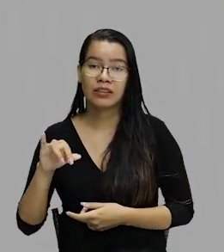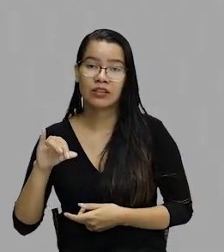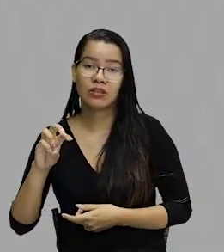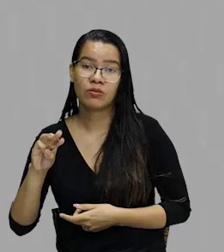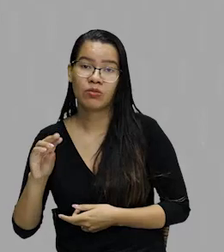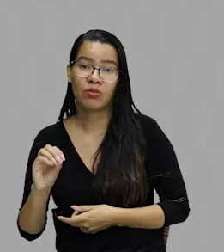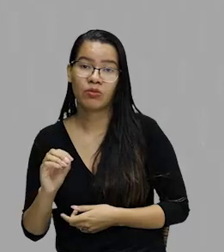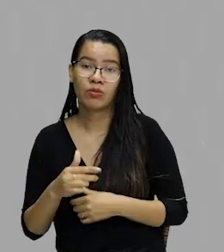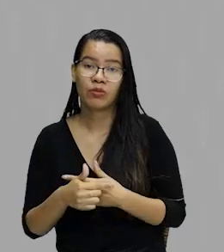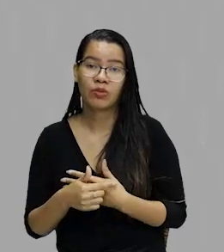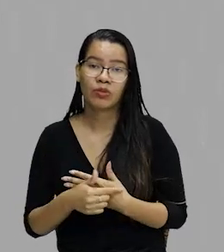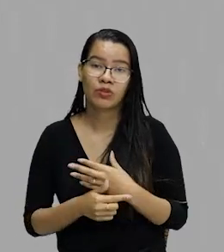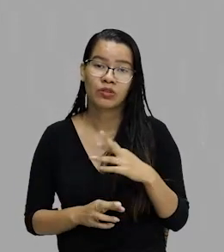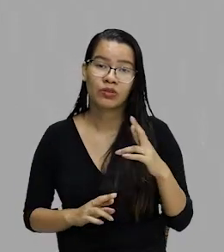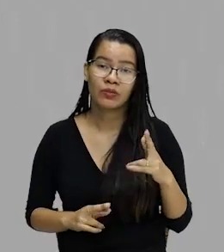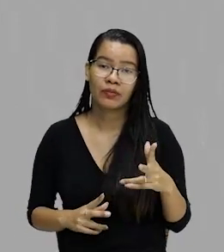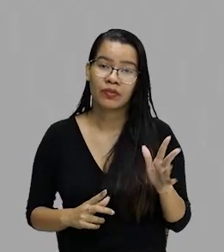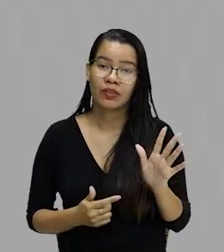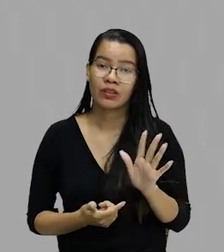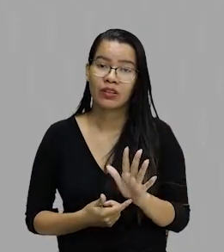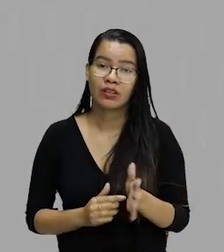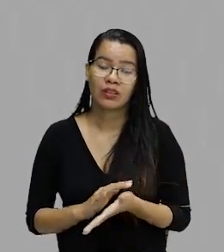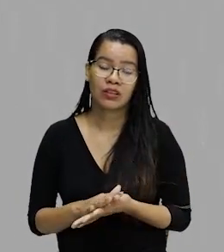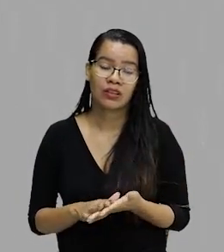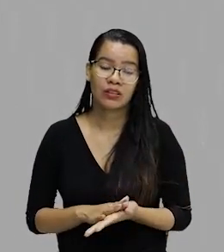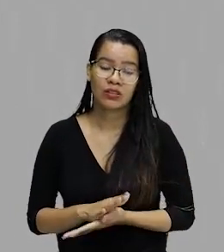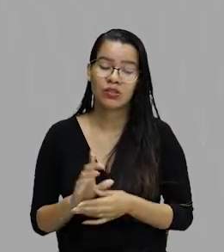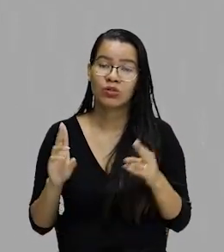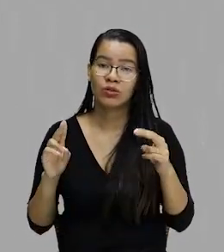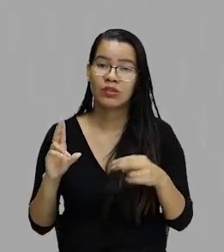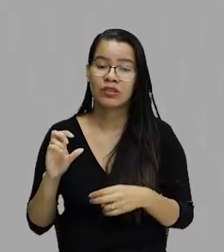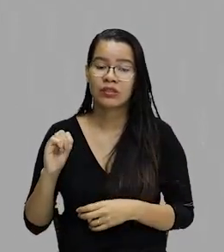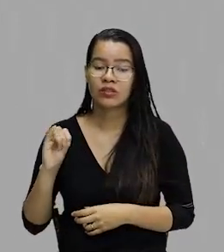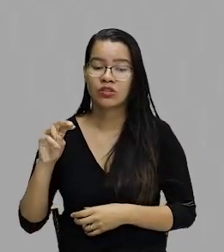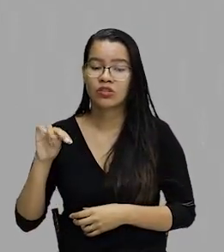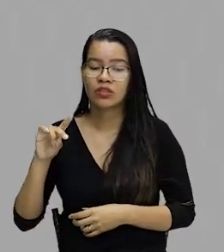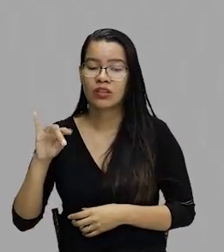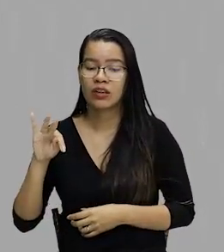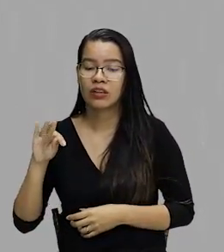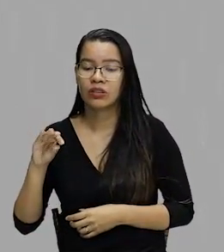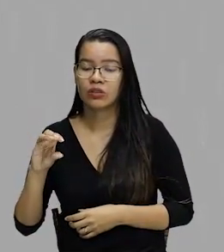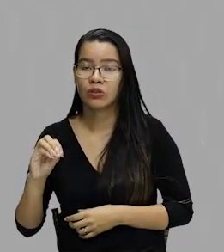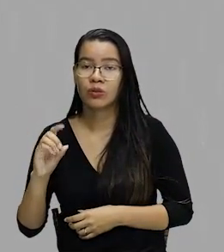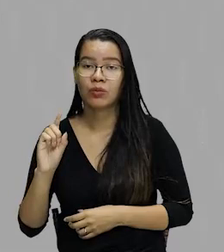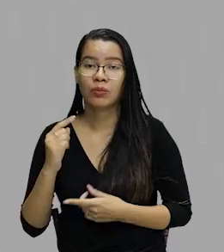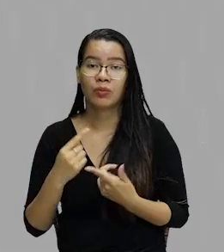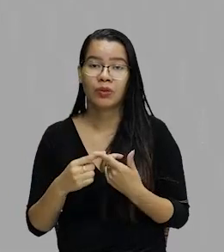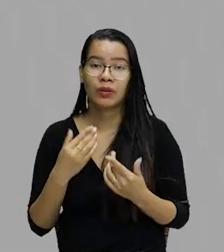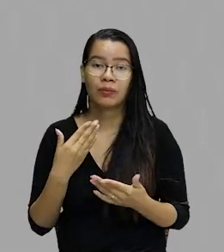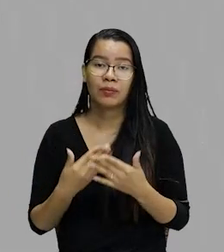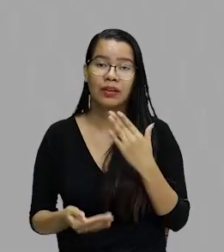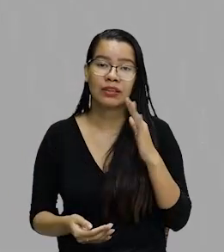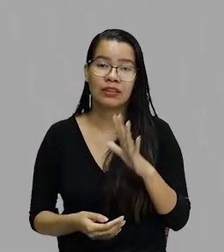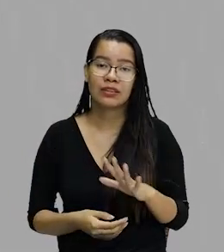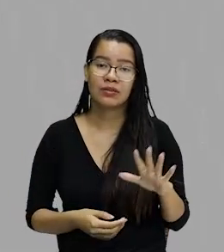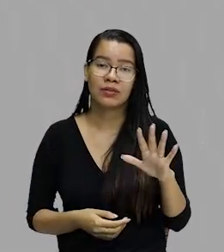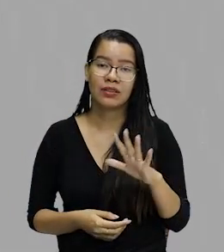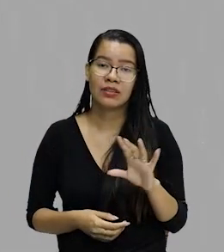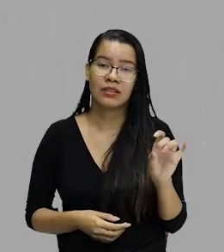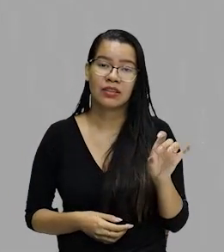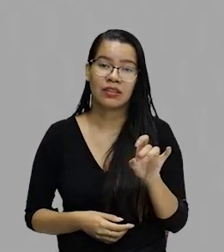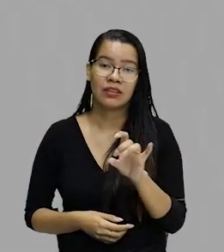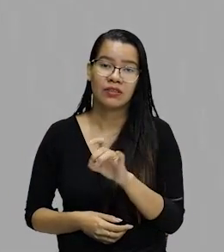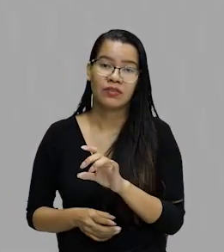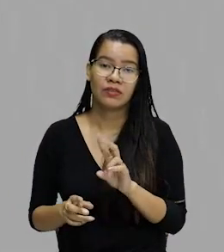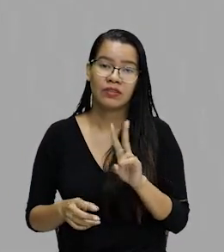não está trazendo, por exemplo, nada sobre sindicato, e nós sabemos que os sindicatos eles perdem muito espaço, certo? Eles estão cada